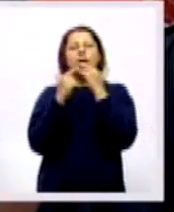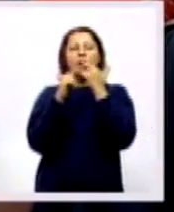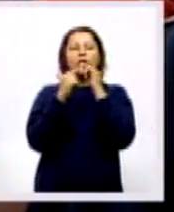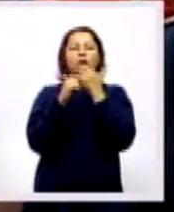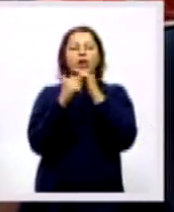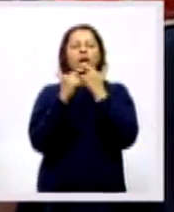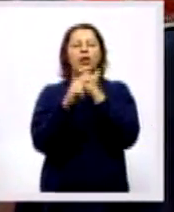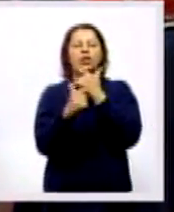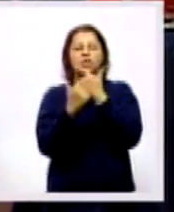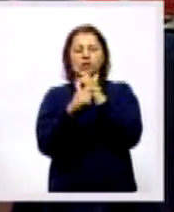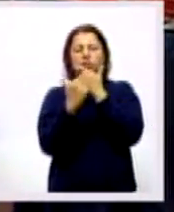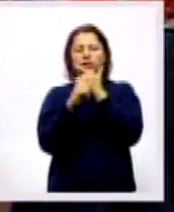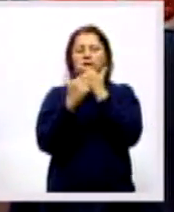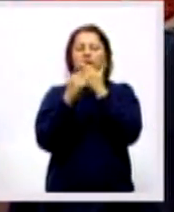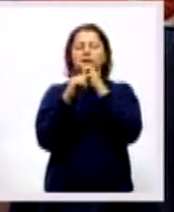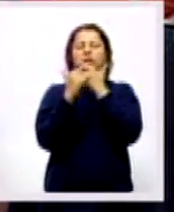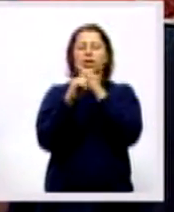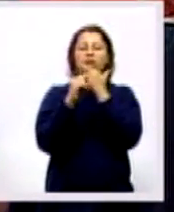olhos a